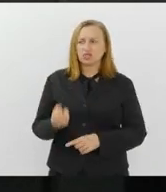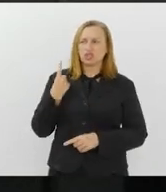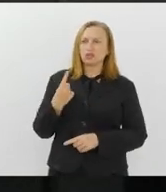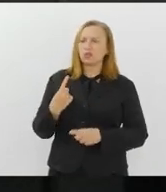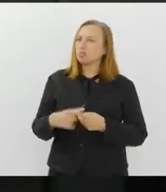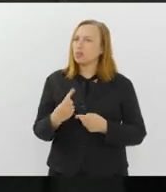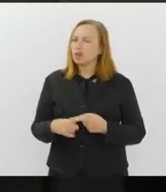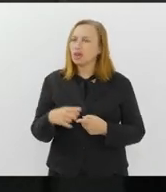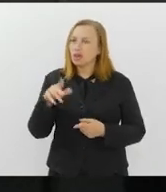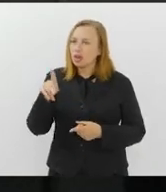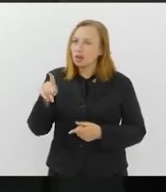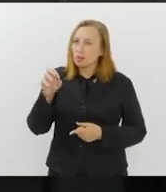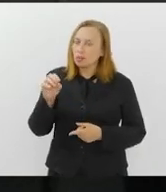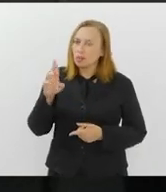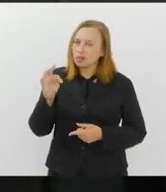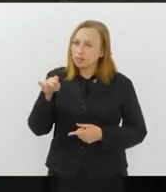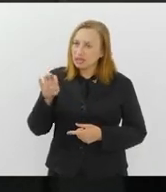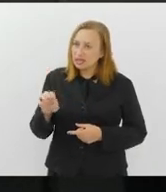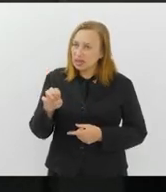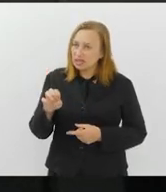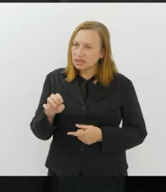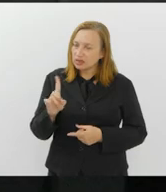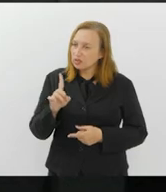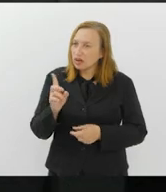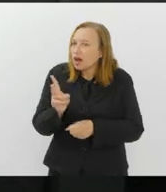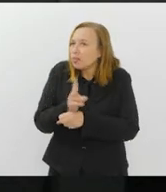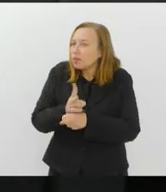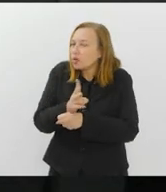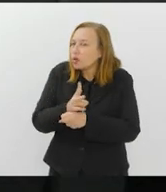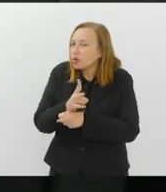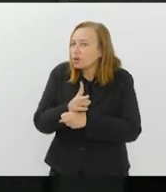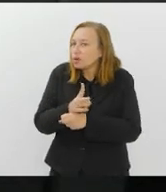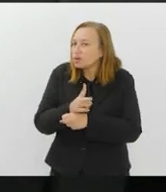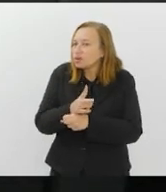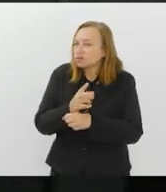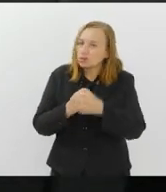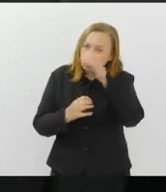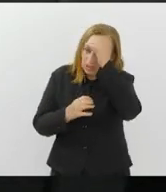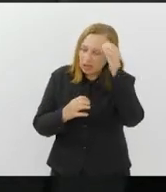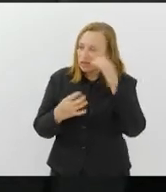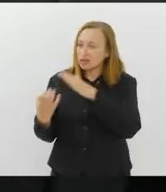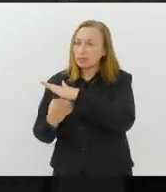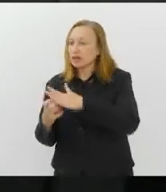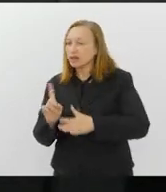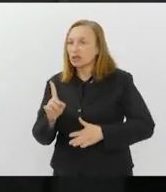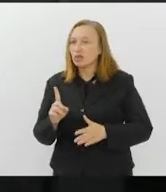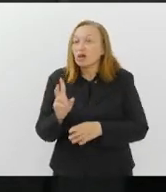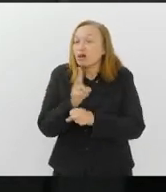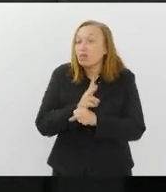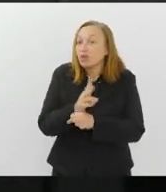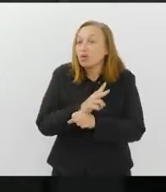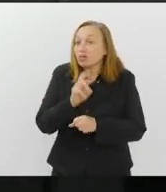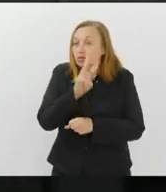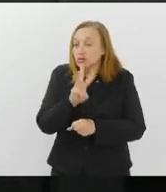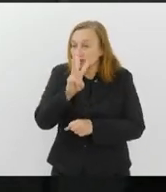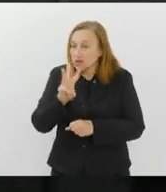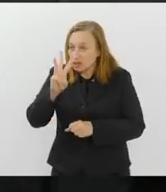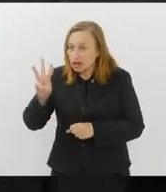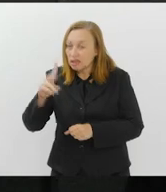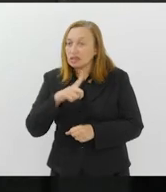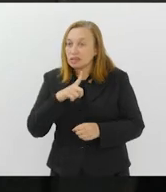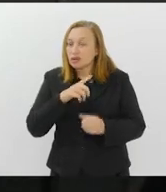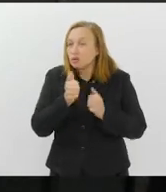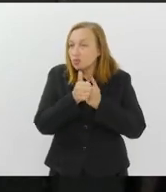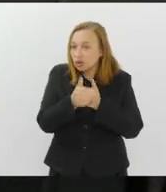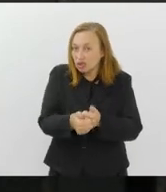dá entre a procura do beneficiário e a operadora. Ela procura através de um site da agência, ou seja, tem o guia